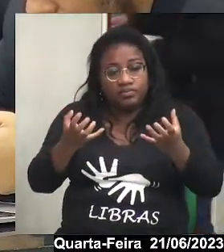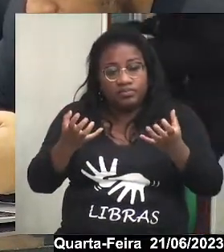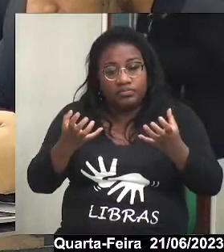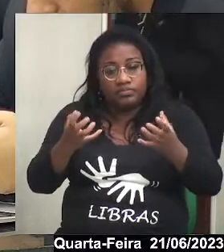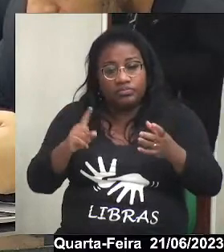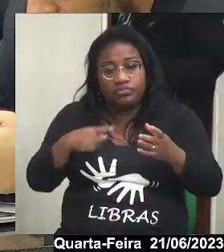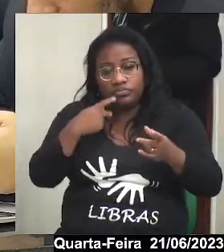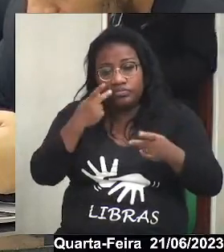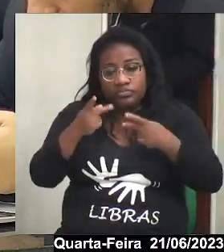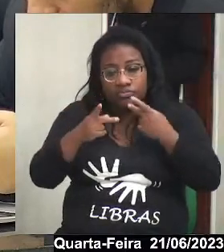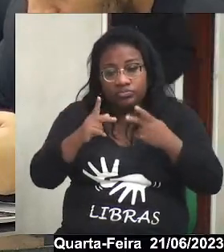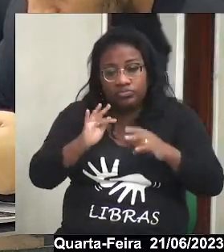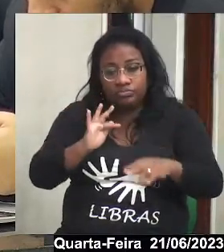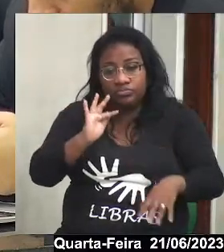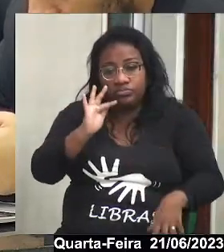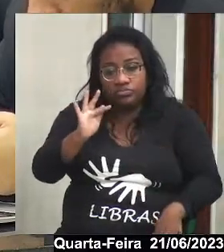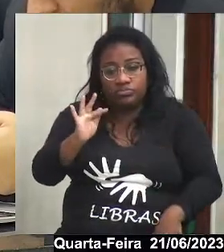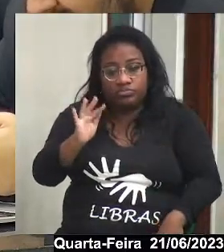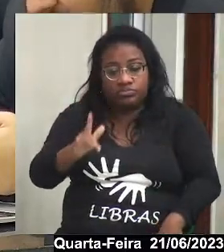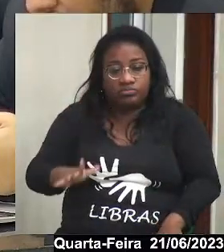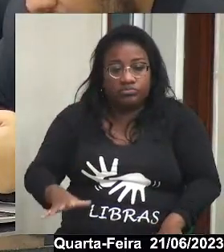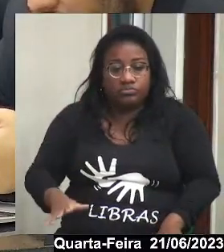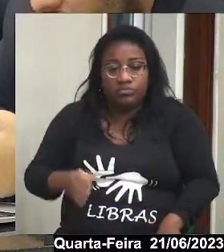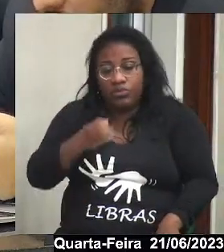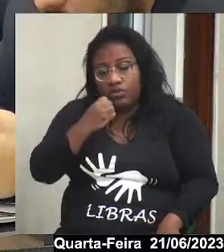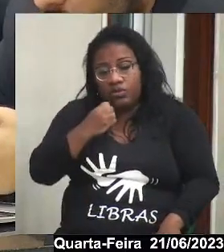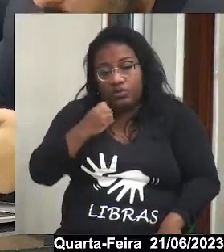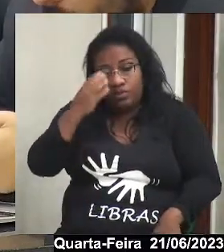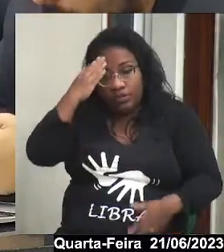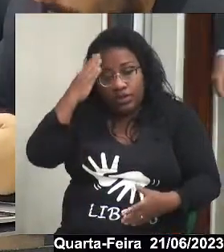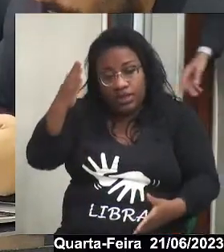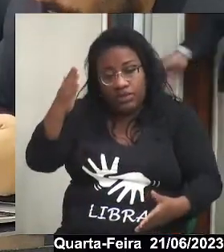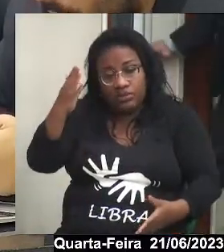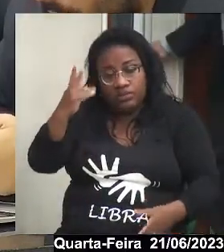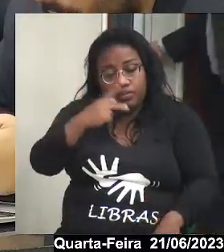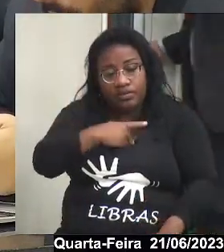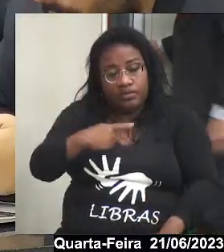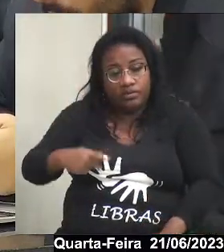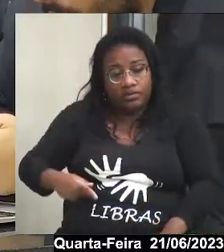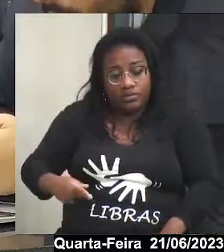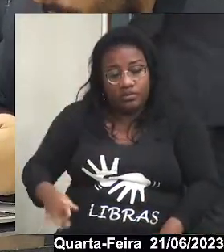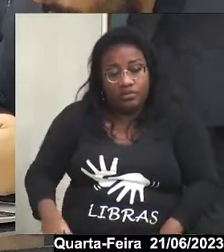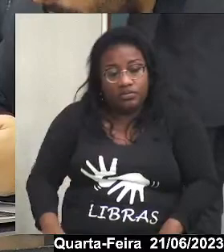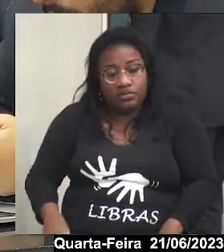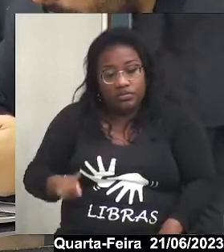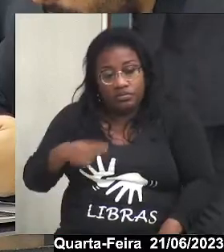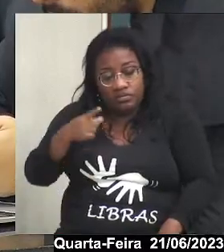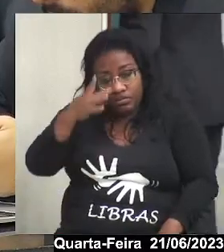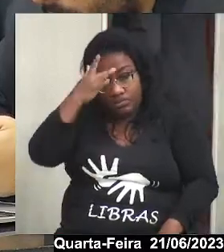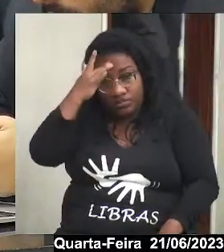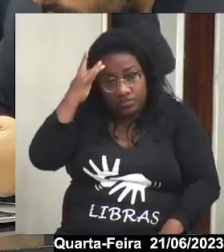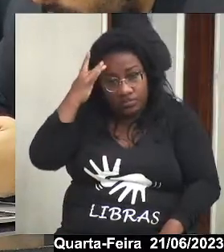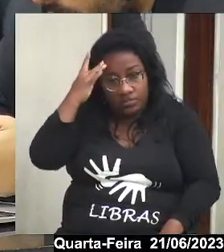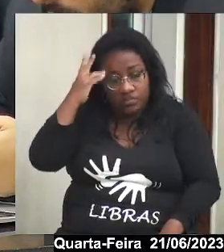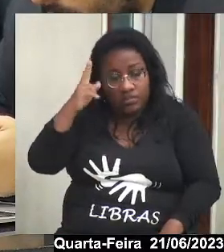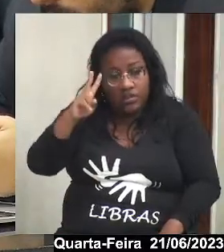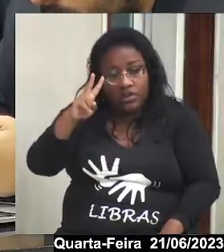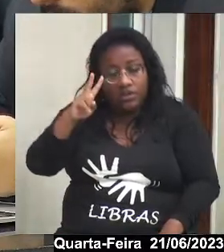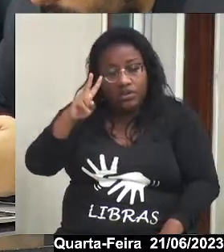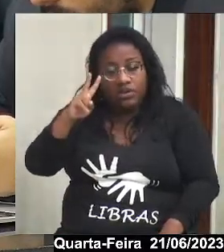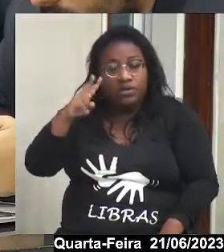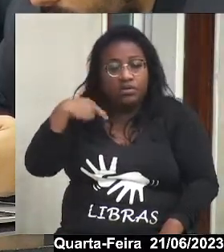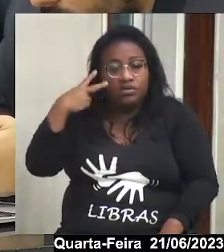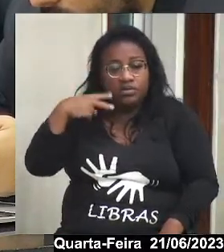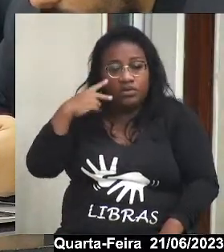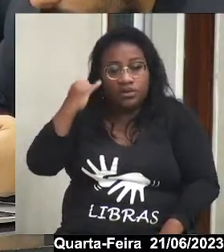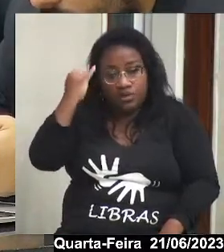falar no grande expediente. Meu pequeno expediente é só isso, tá bom? Muito obrigado, presidente. Próximo inscrito. Vereador